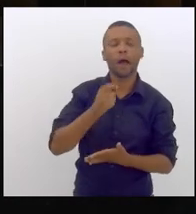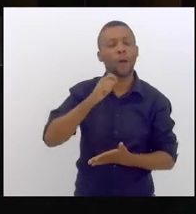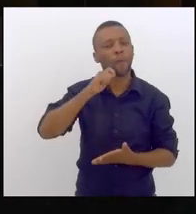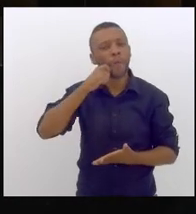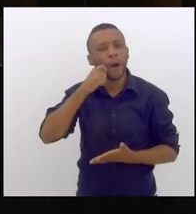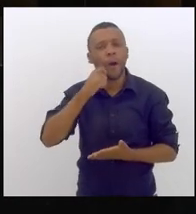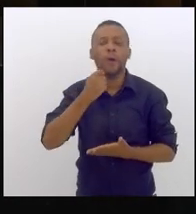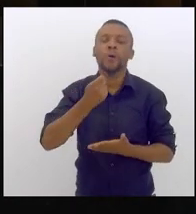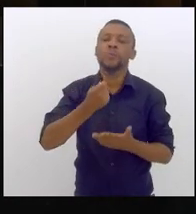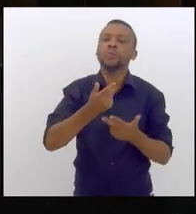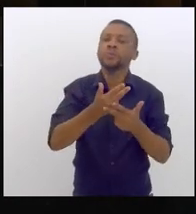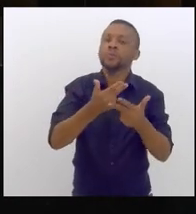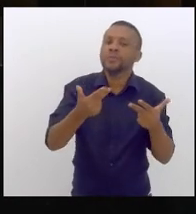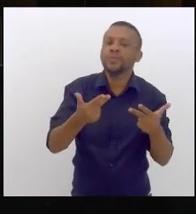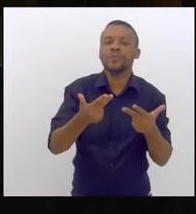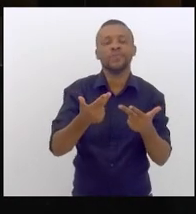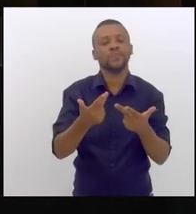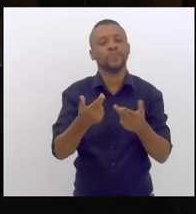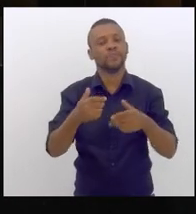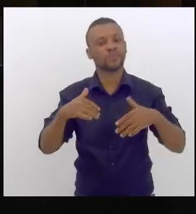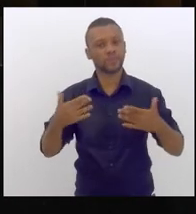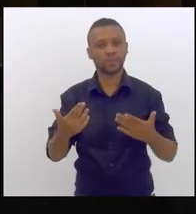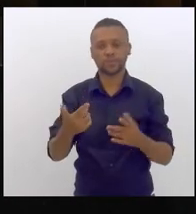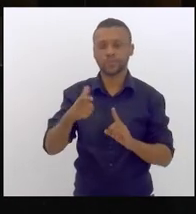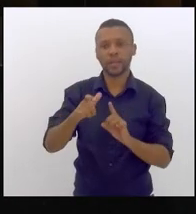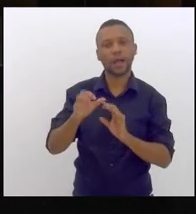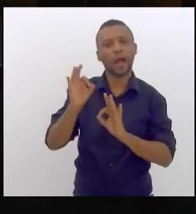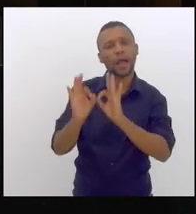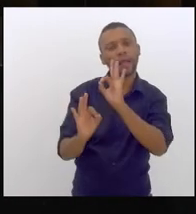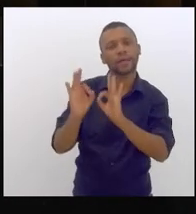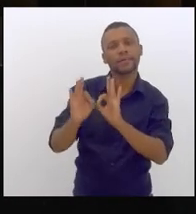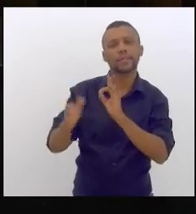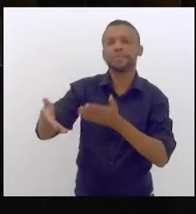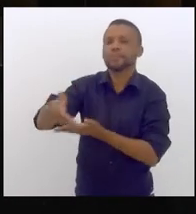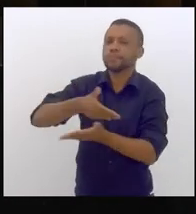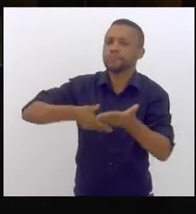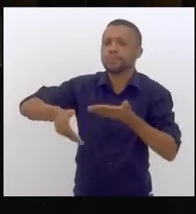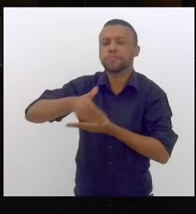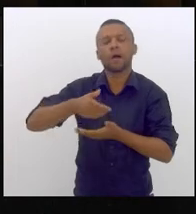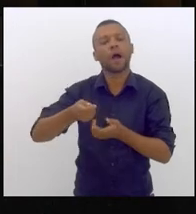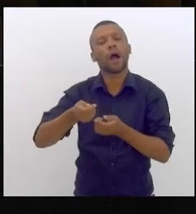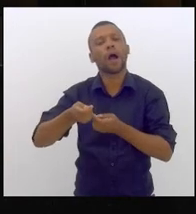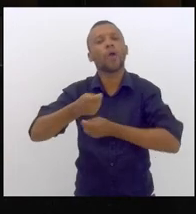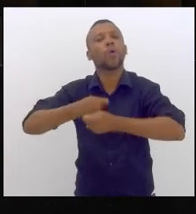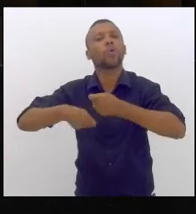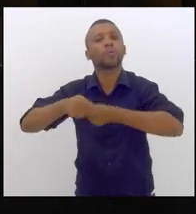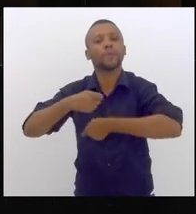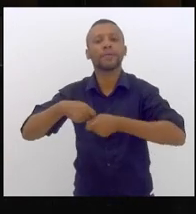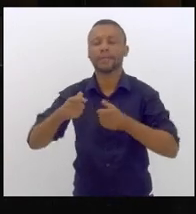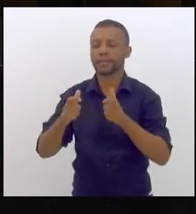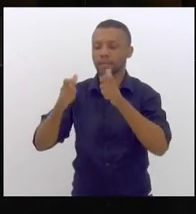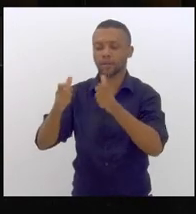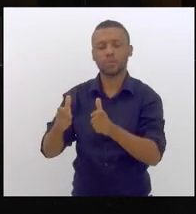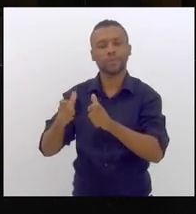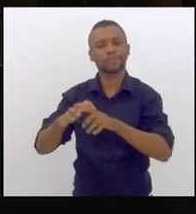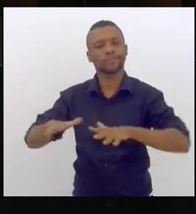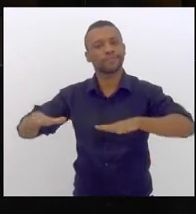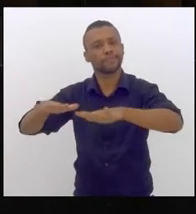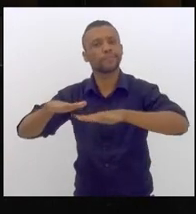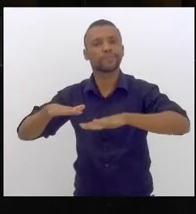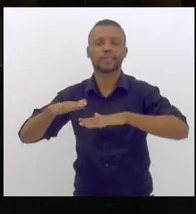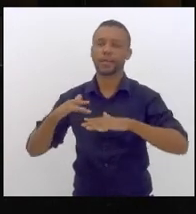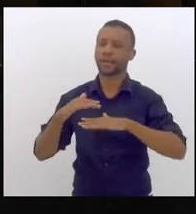dia na padaria da esquina. Então, ela reorganiza e dinamiza a economia daquele território, daquela